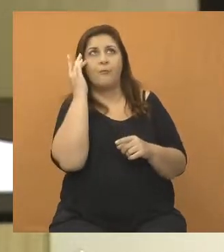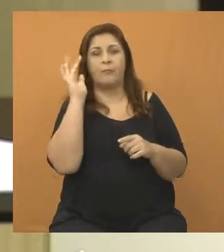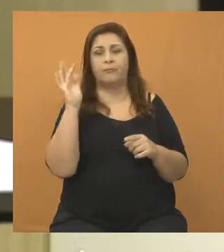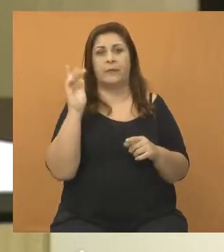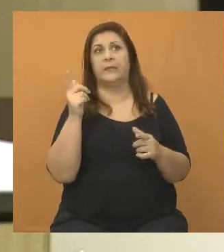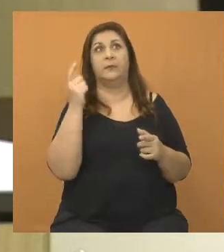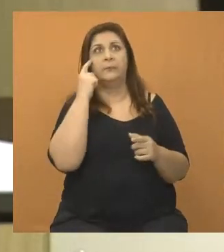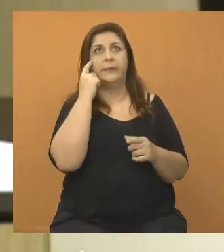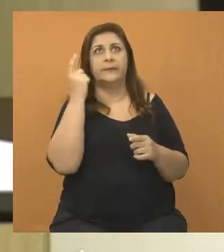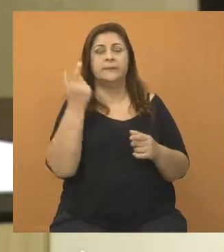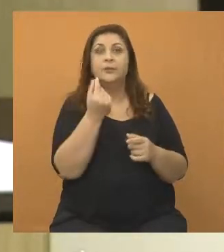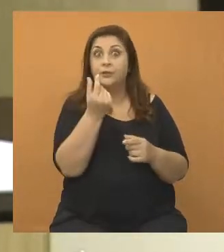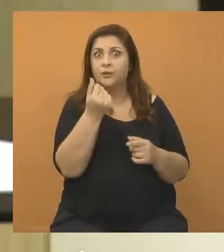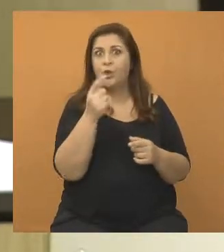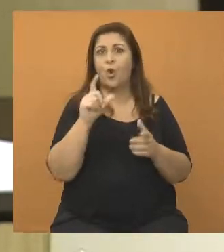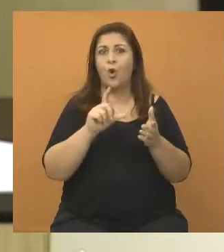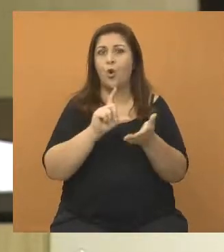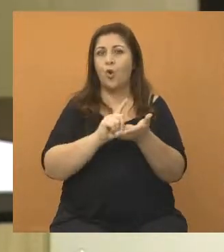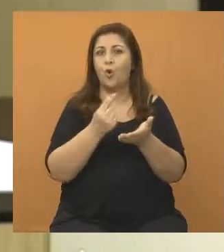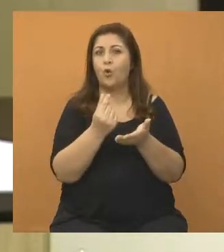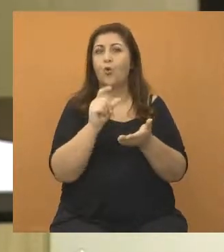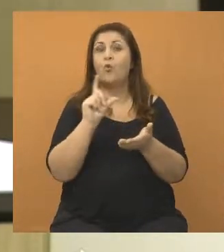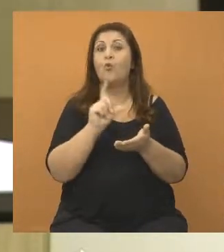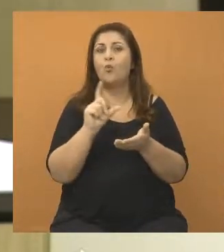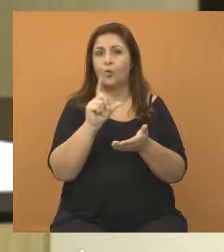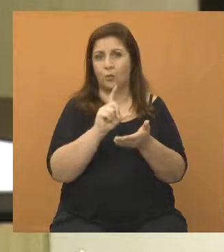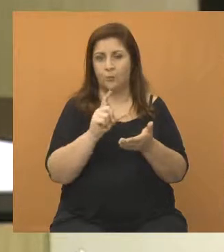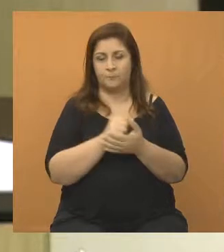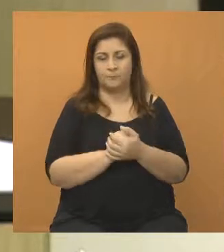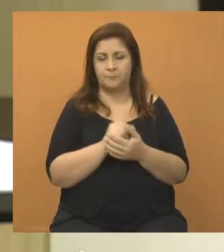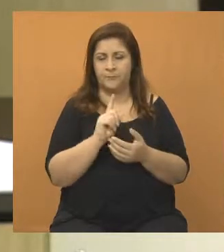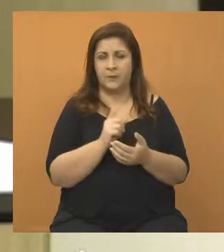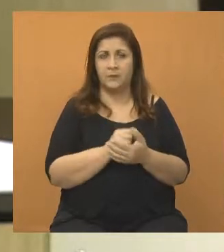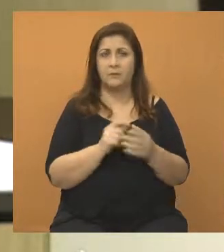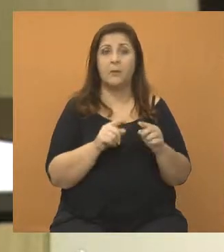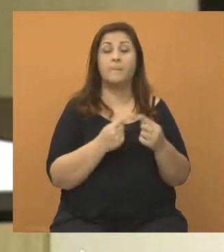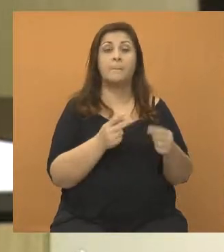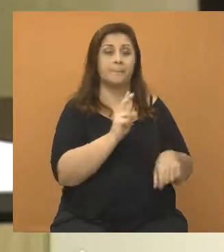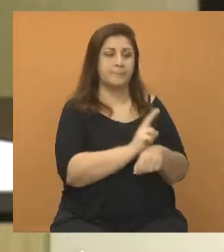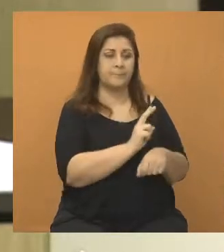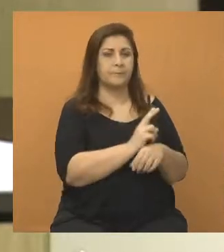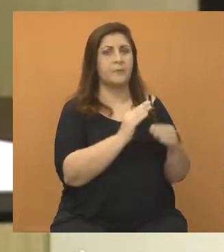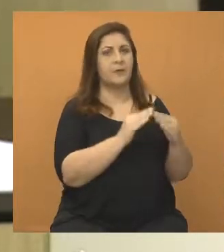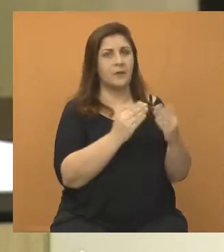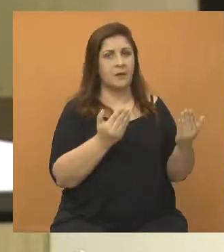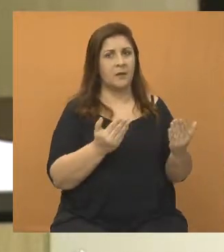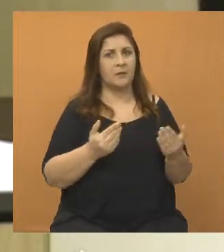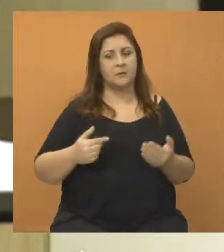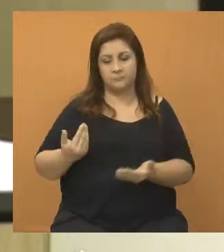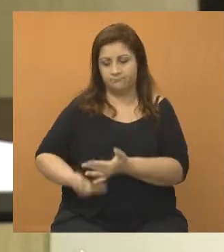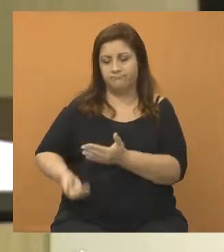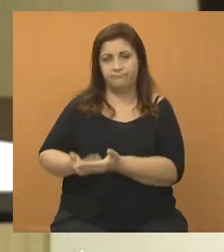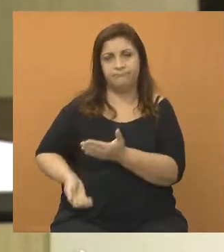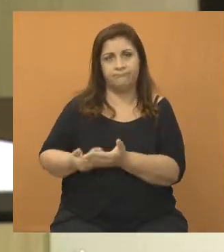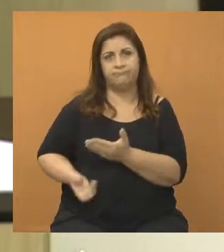nenhuma prestação de serviço. Mas, nesse caso, a manutenção desses imóveis está dando prejuízo para o cofre público. Então,